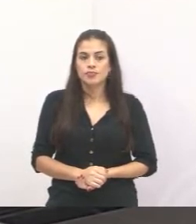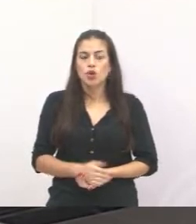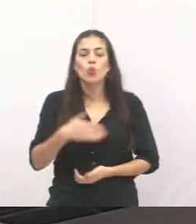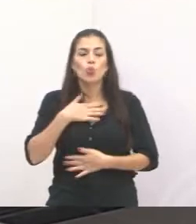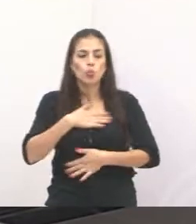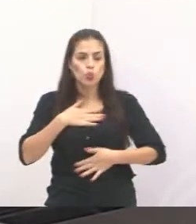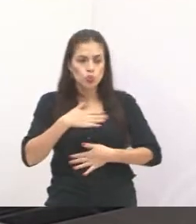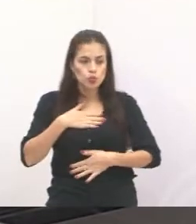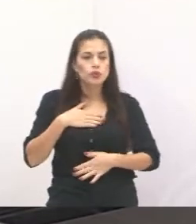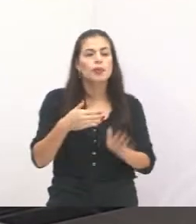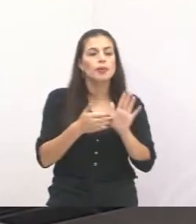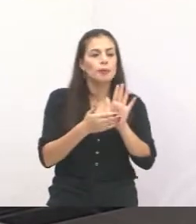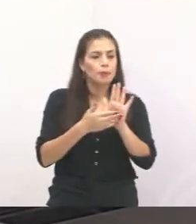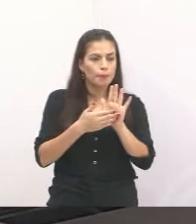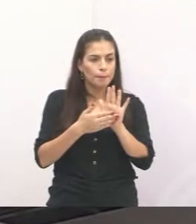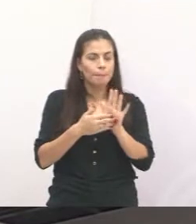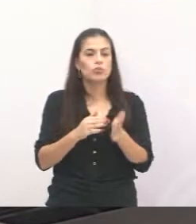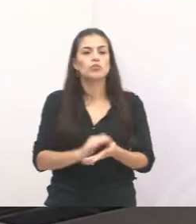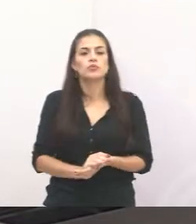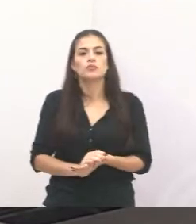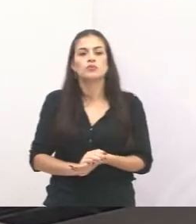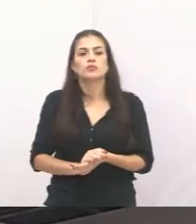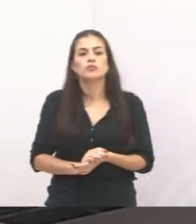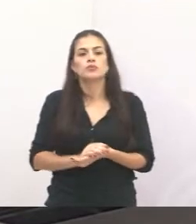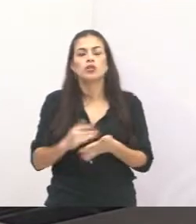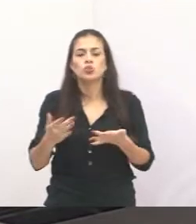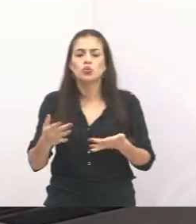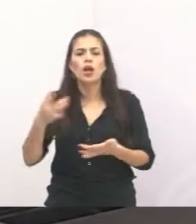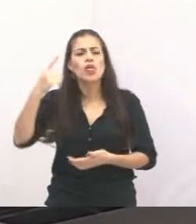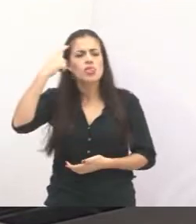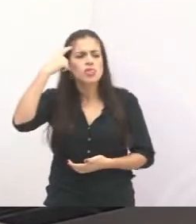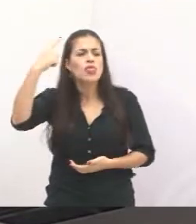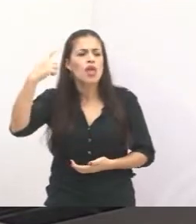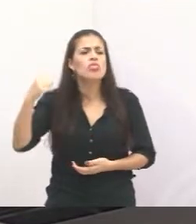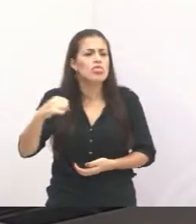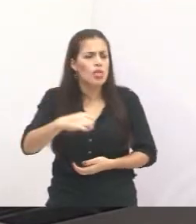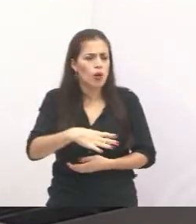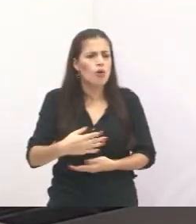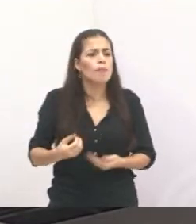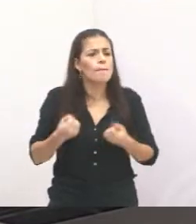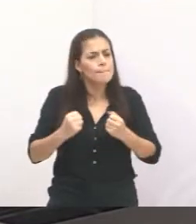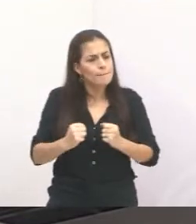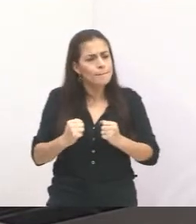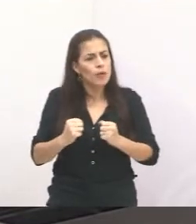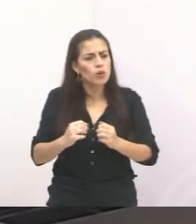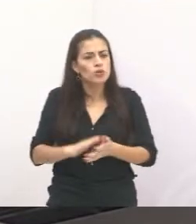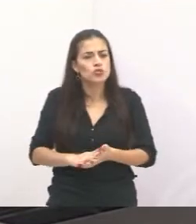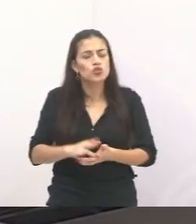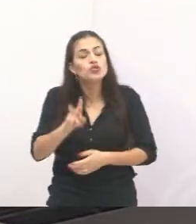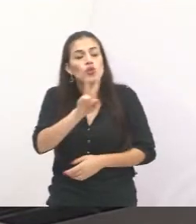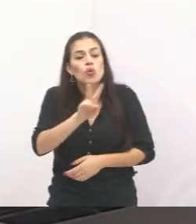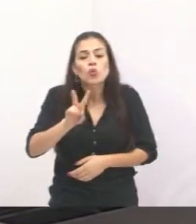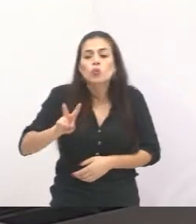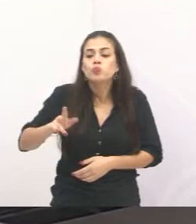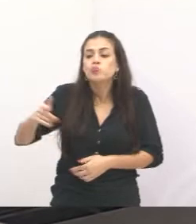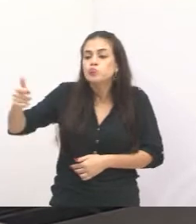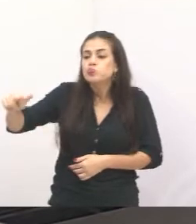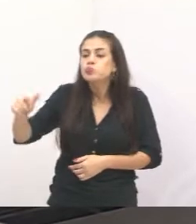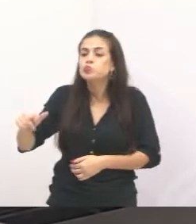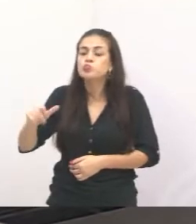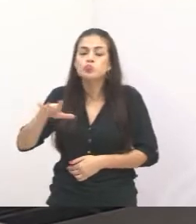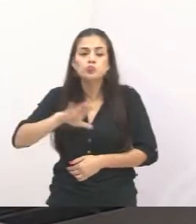momento, nós podemos colocar novas ideias a partir de alguns municípios que já tenham